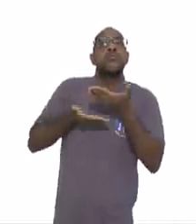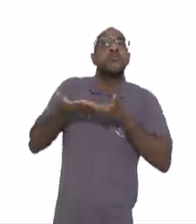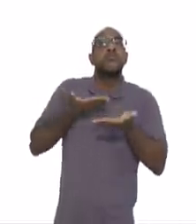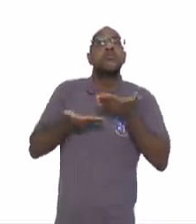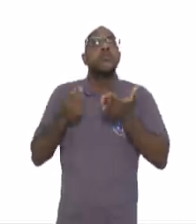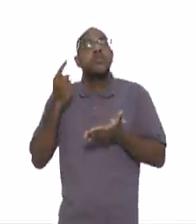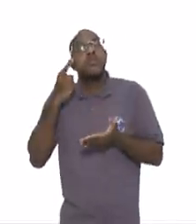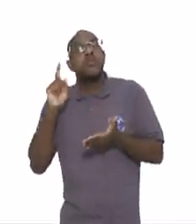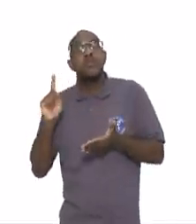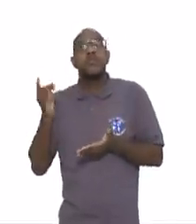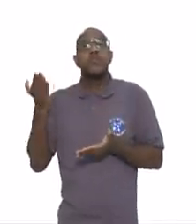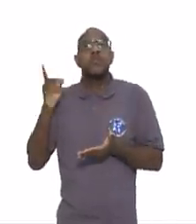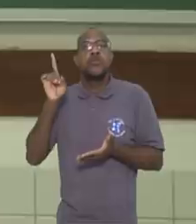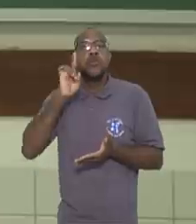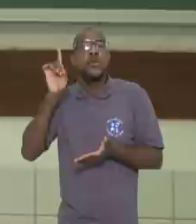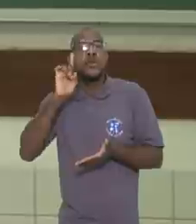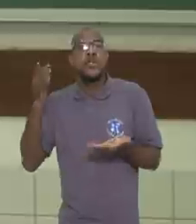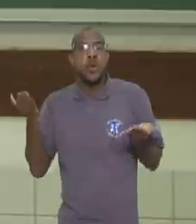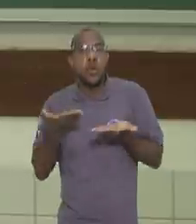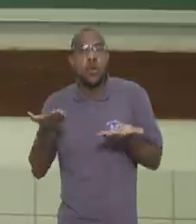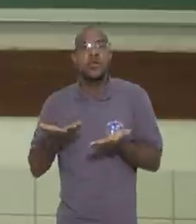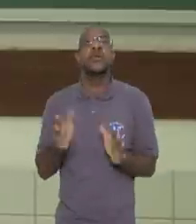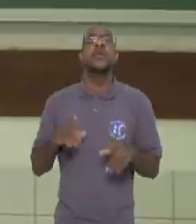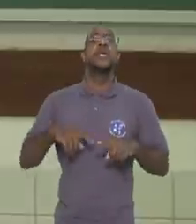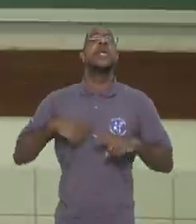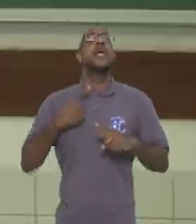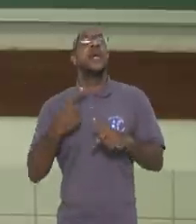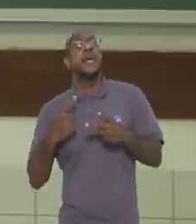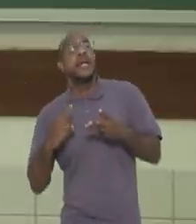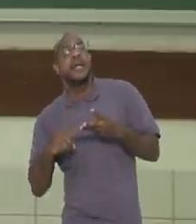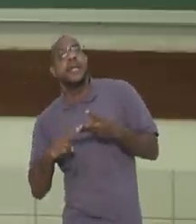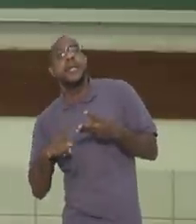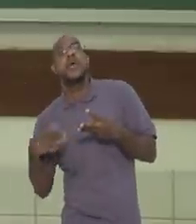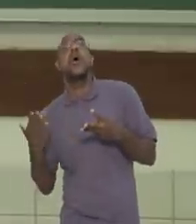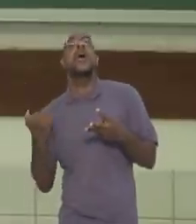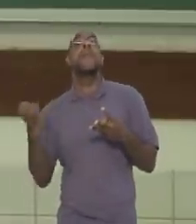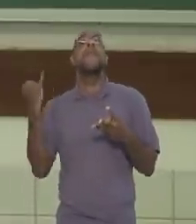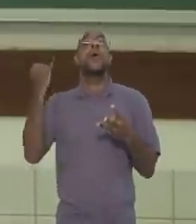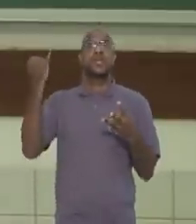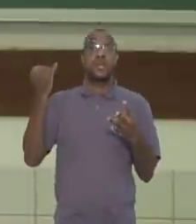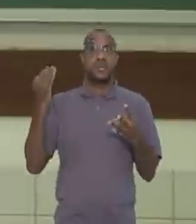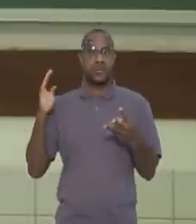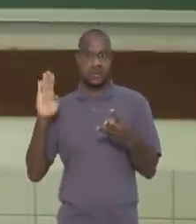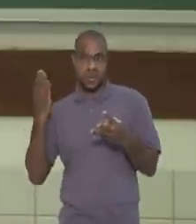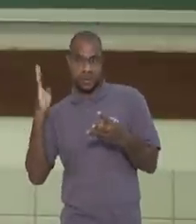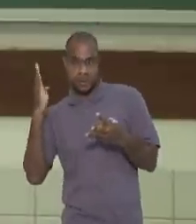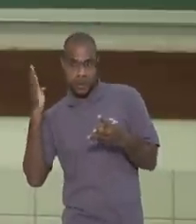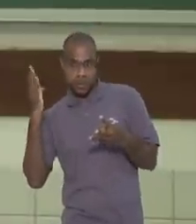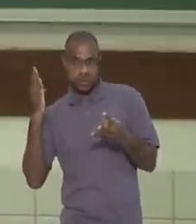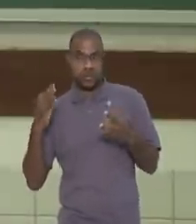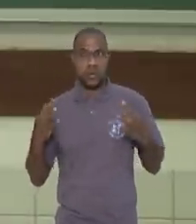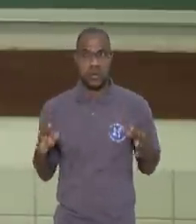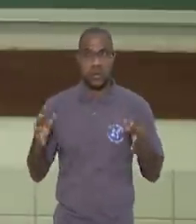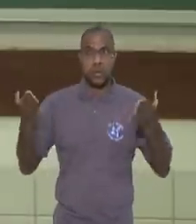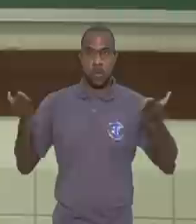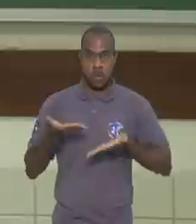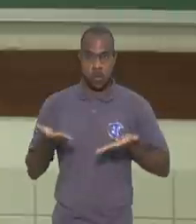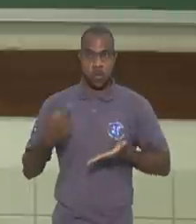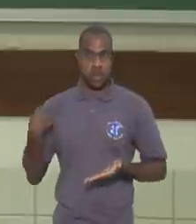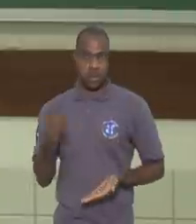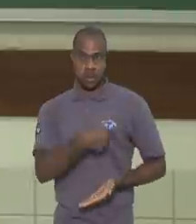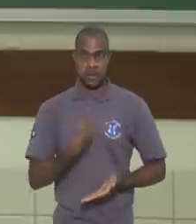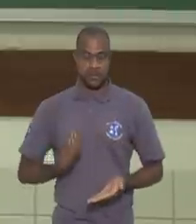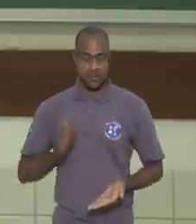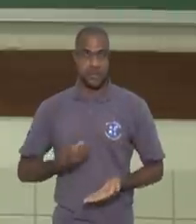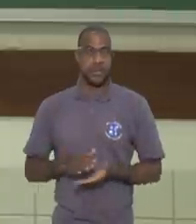compreender a importância da biotecnologia para a gente, tá? Então, um quiz para ver se você lembra daquele conteúdo lá do primeiro trimestre. Eu sei que você vai